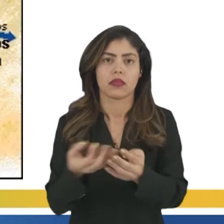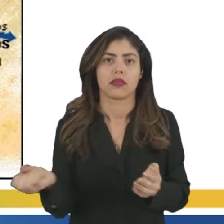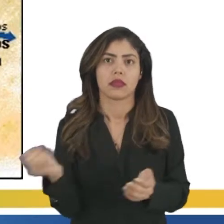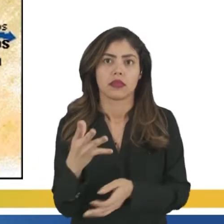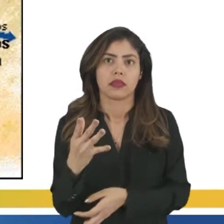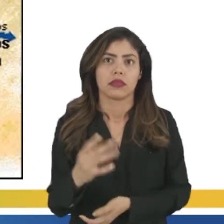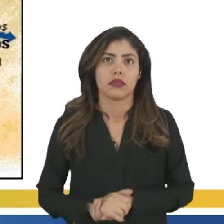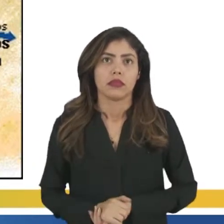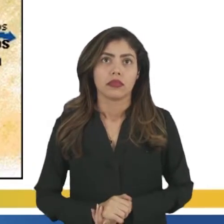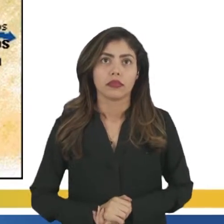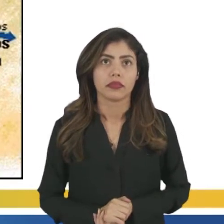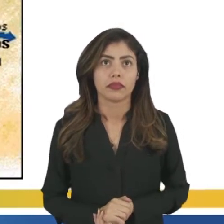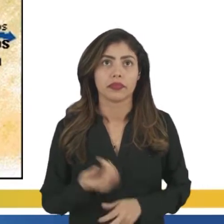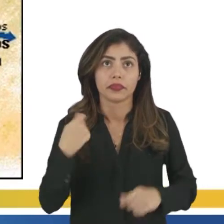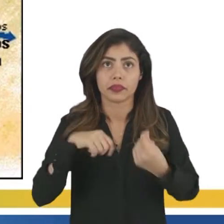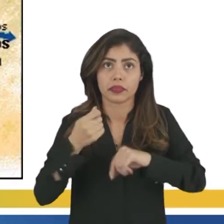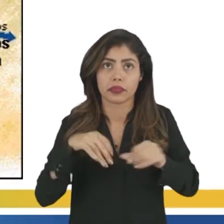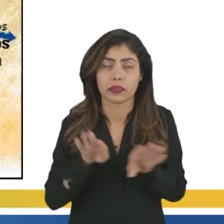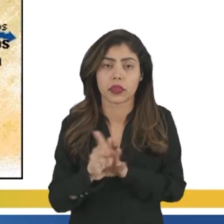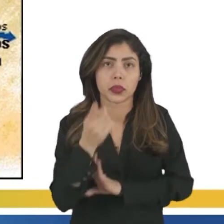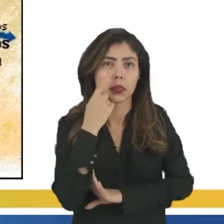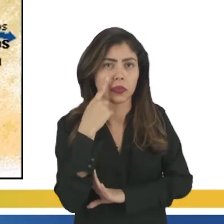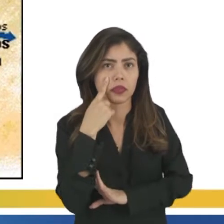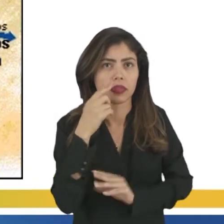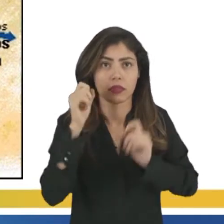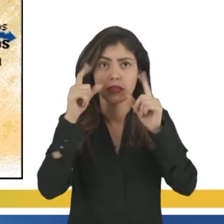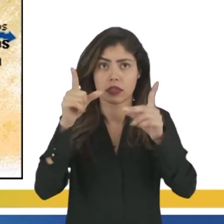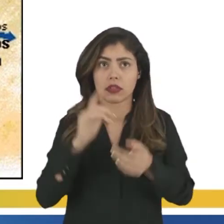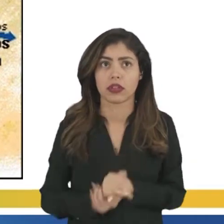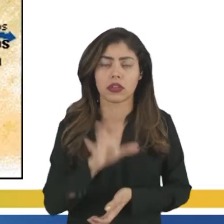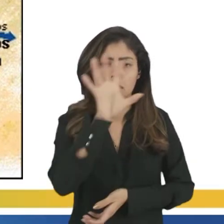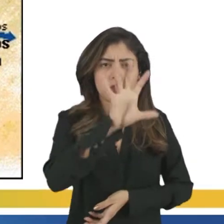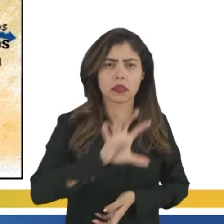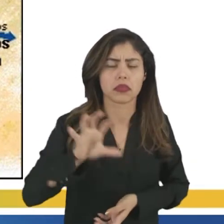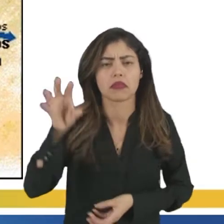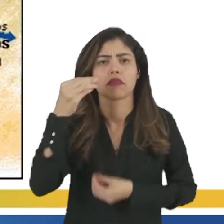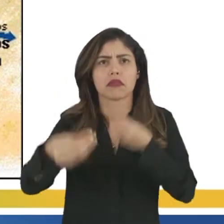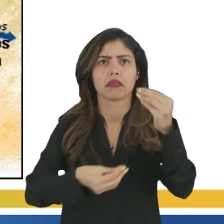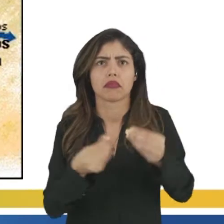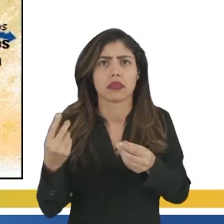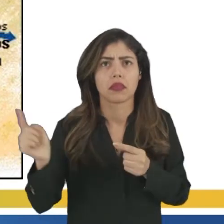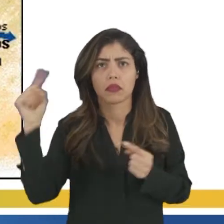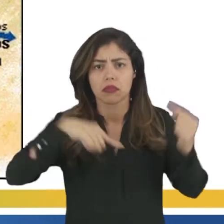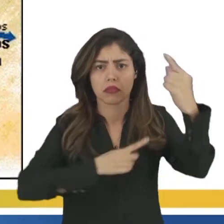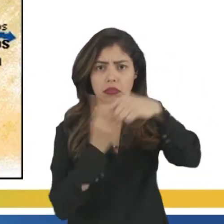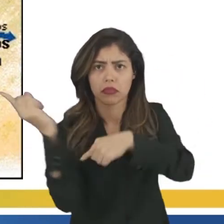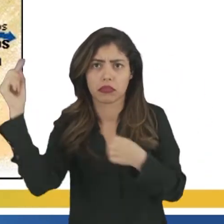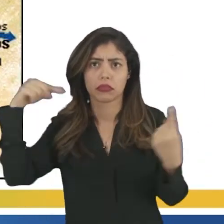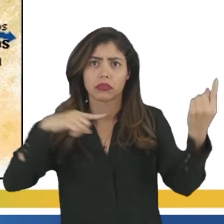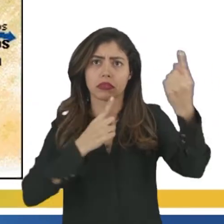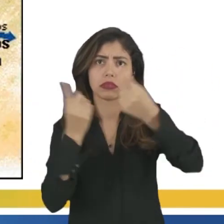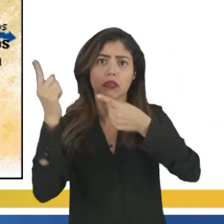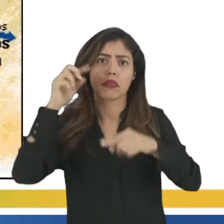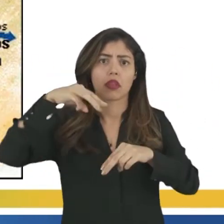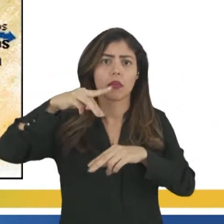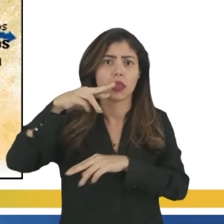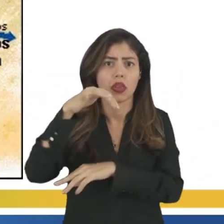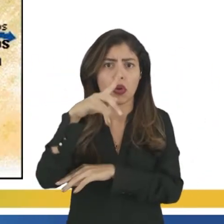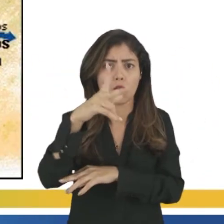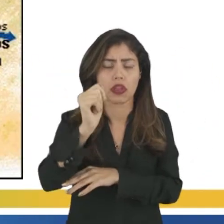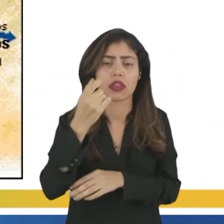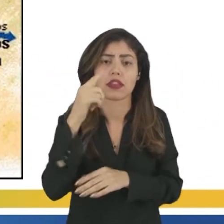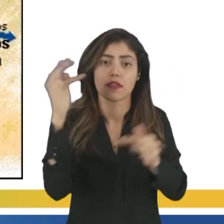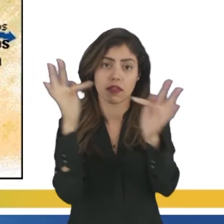tá, pessoal? A economia, observe aqui nesse mapa, mostrando aqui as rotas comerciais, né, as metrópoles fenícias,